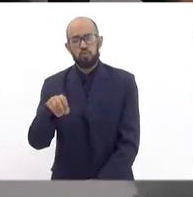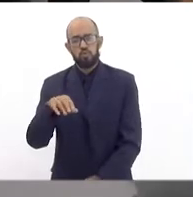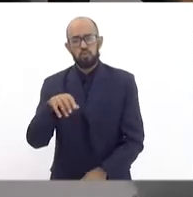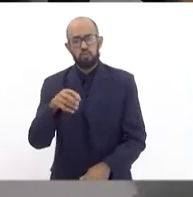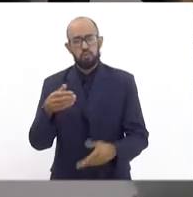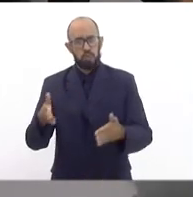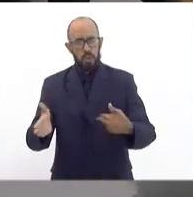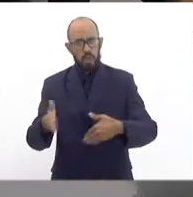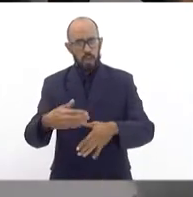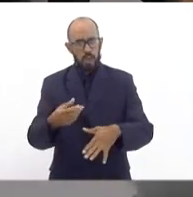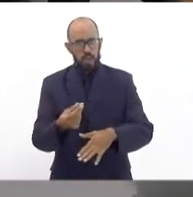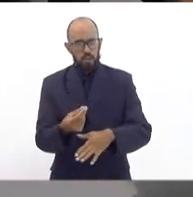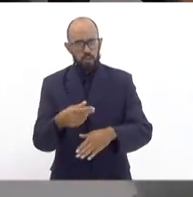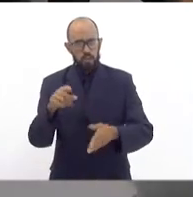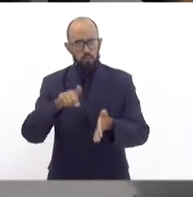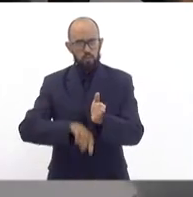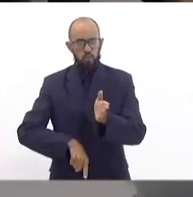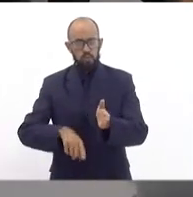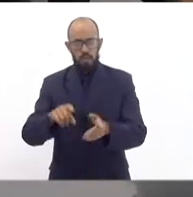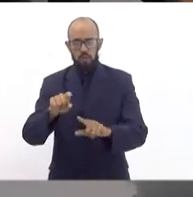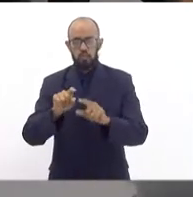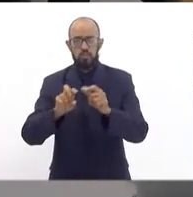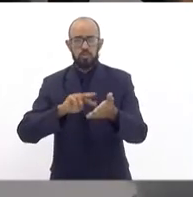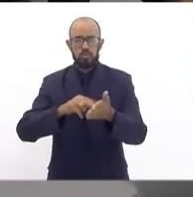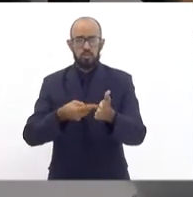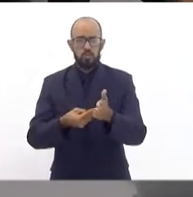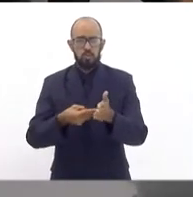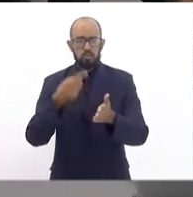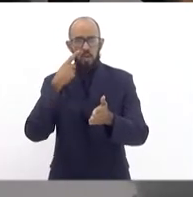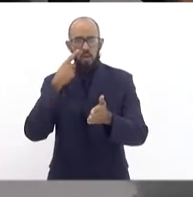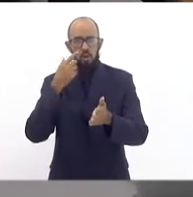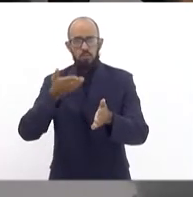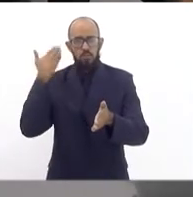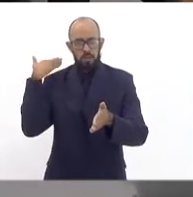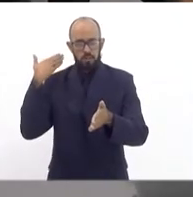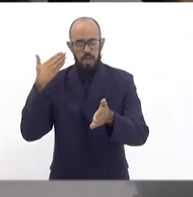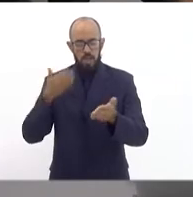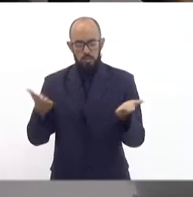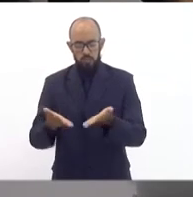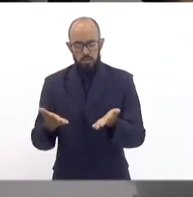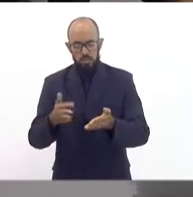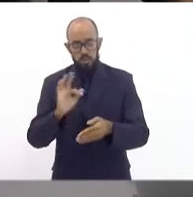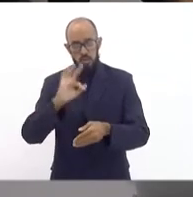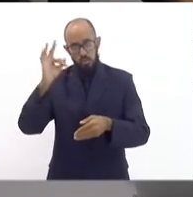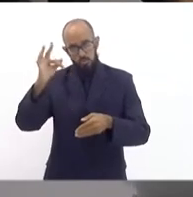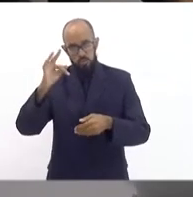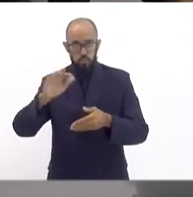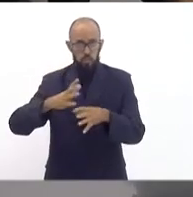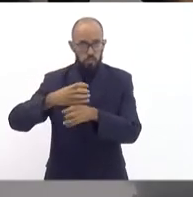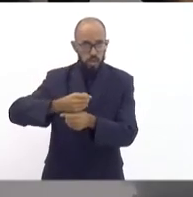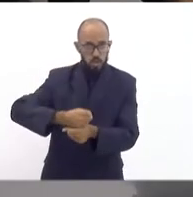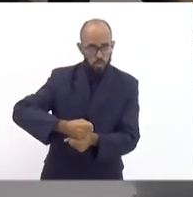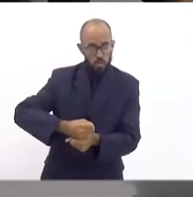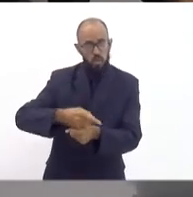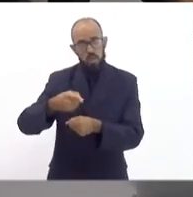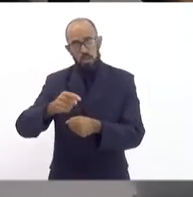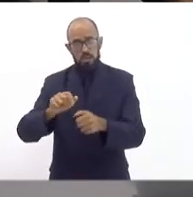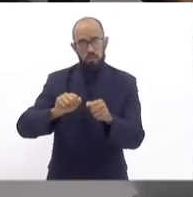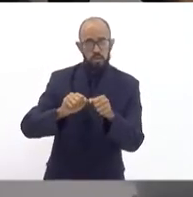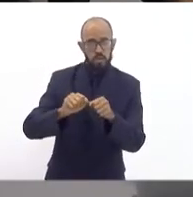para frente e traz para o valor presente e chega num valor de equilíbrio. E aí, nesse